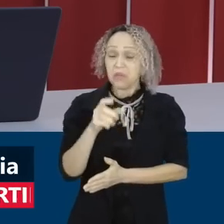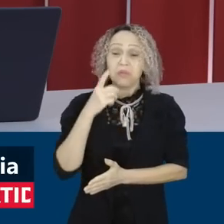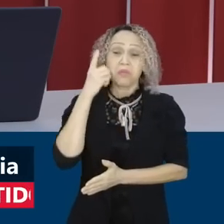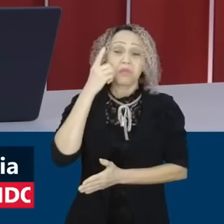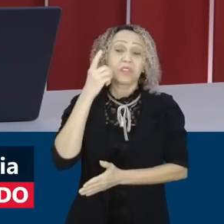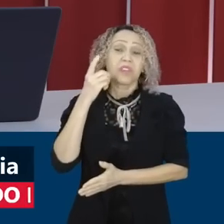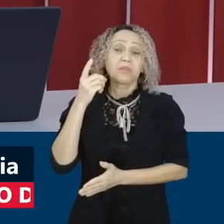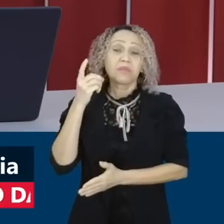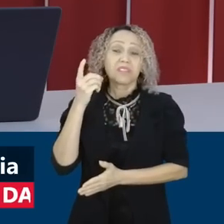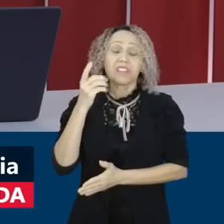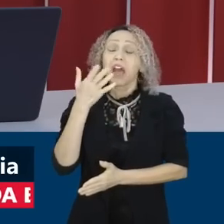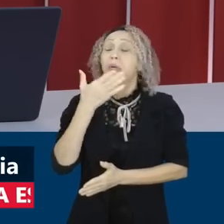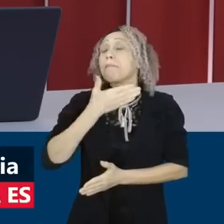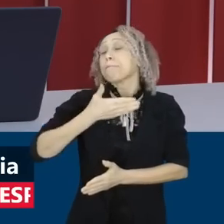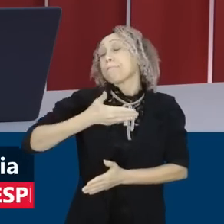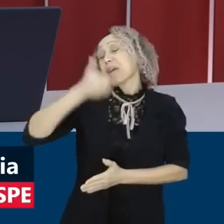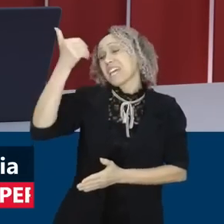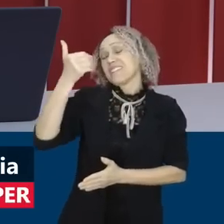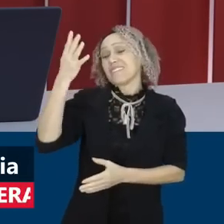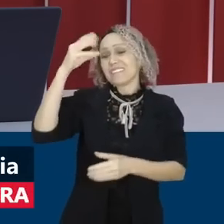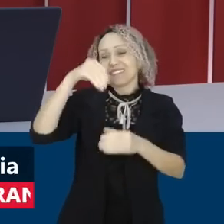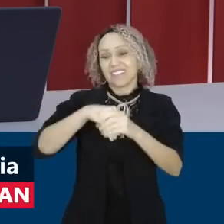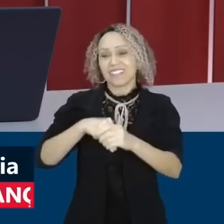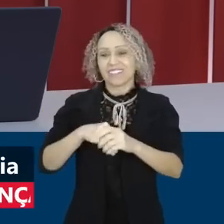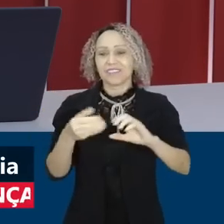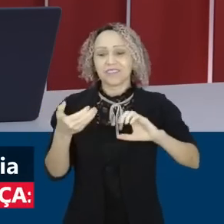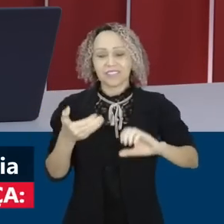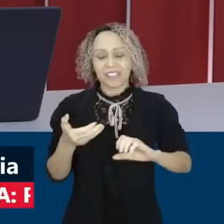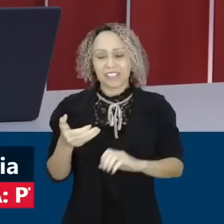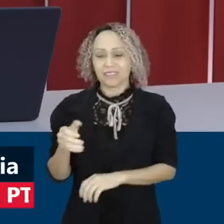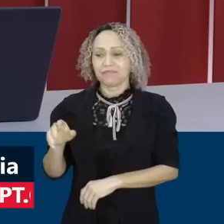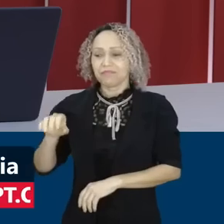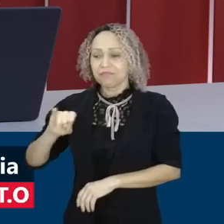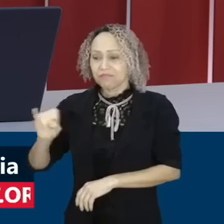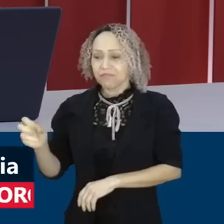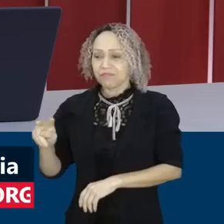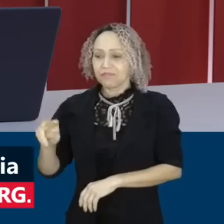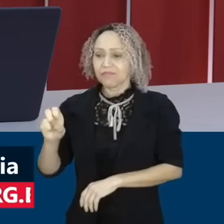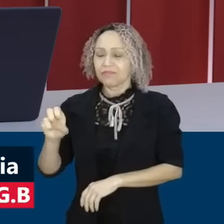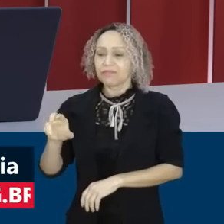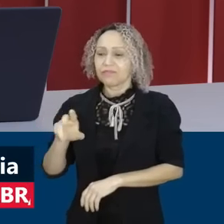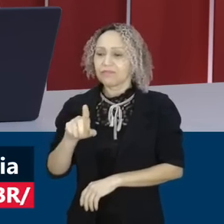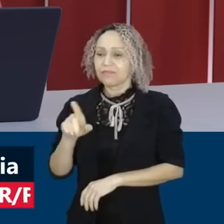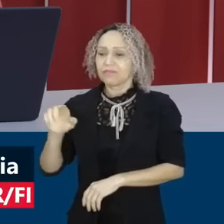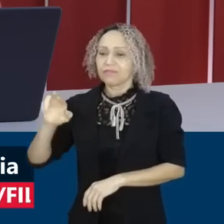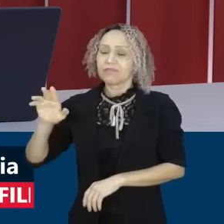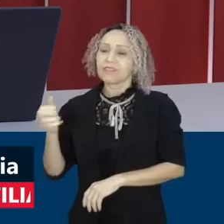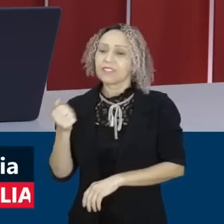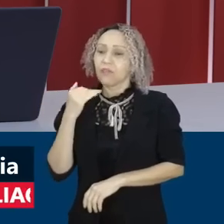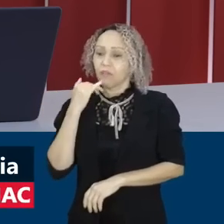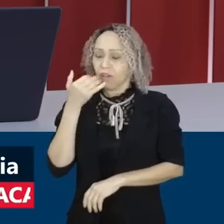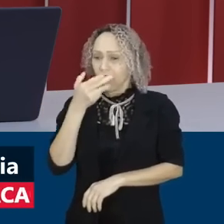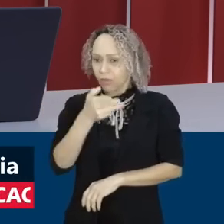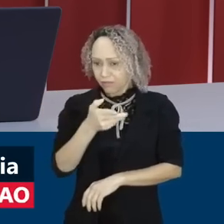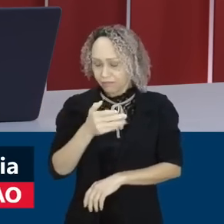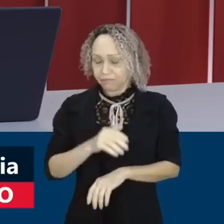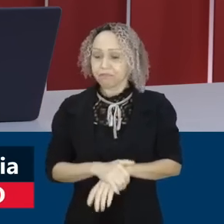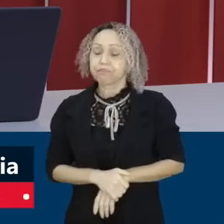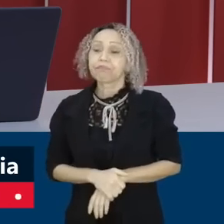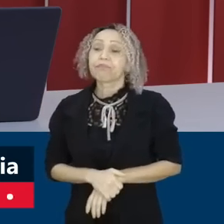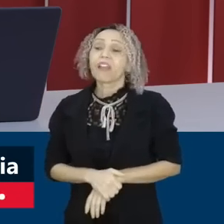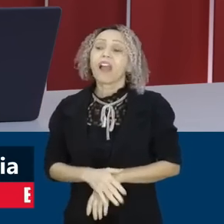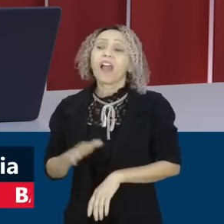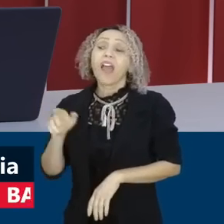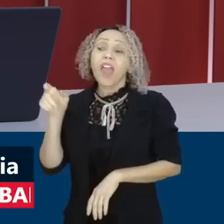a Gianete Marzola faz um comentário aqui que eu acho uma boa conclusão até para a gente finalizar, deputado, que ela comentou aqui: a Câmara